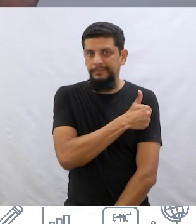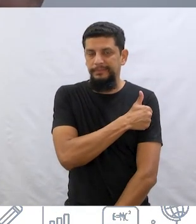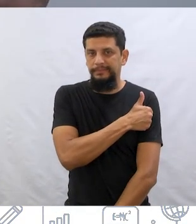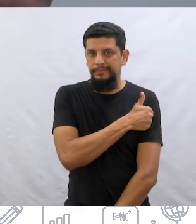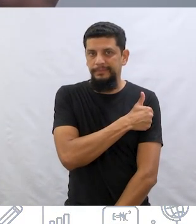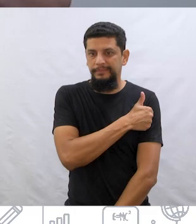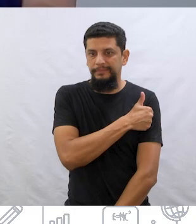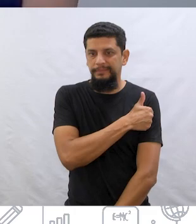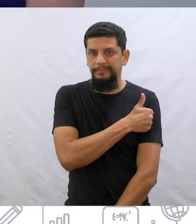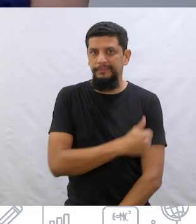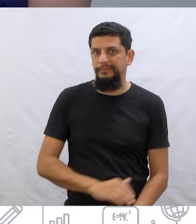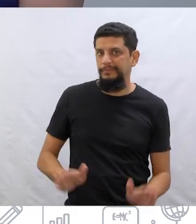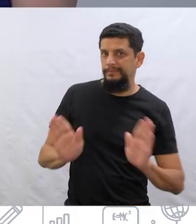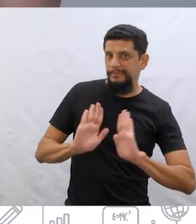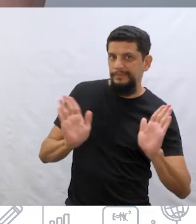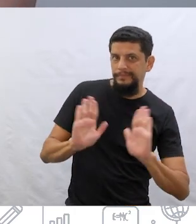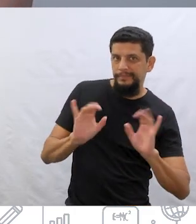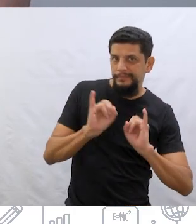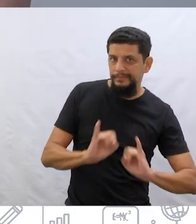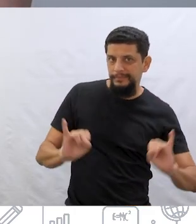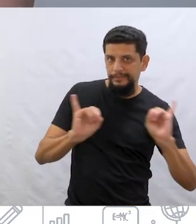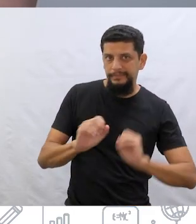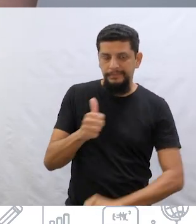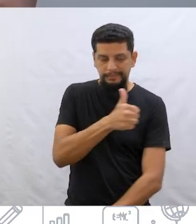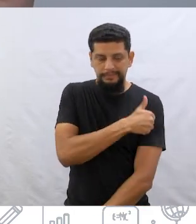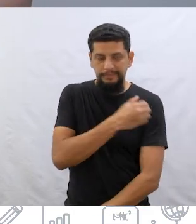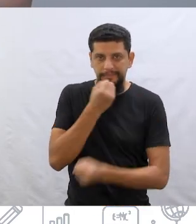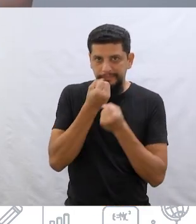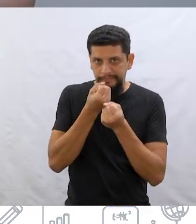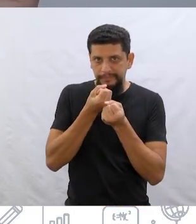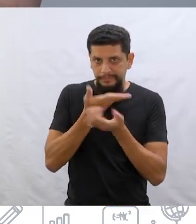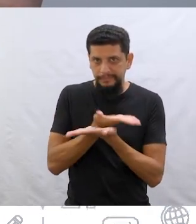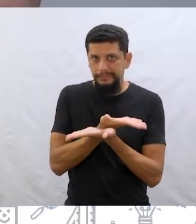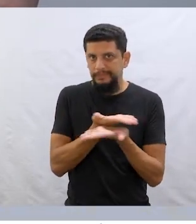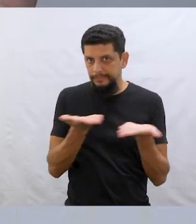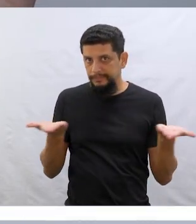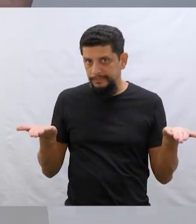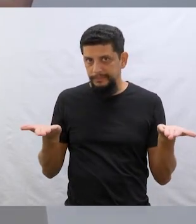estudantes! Oi, estudantes, tudo bem com vocês?